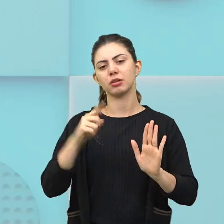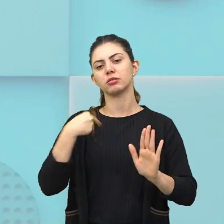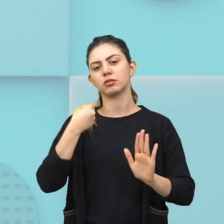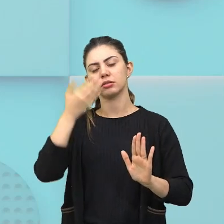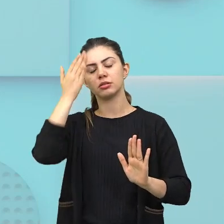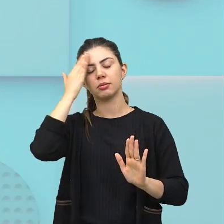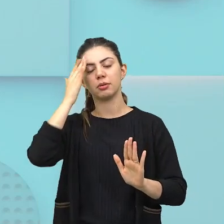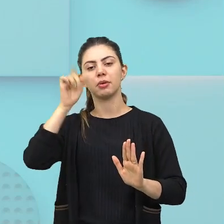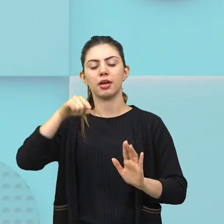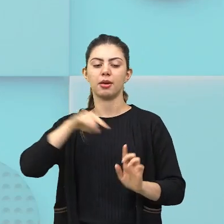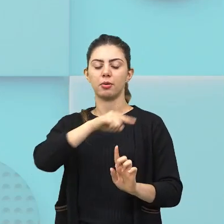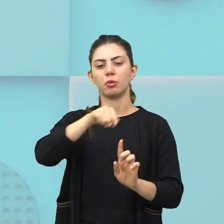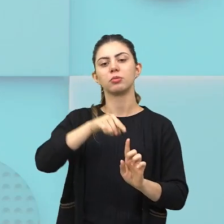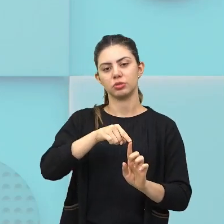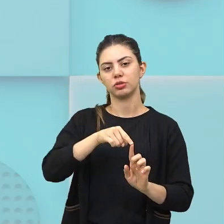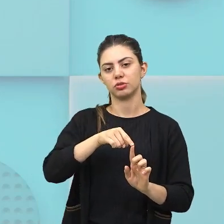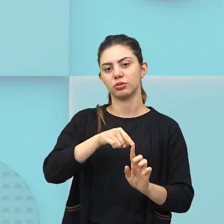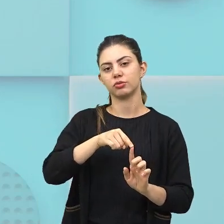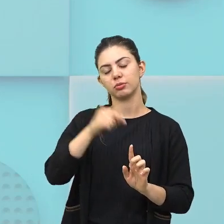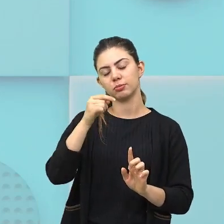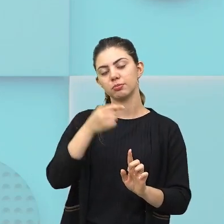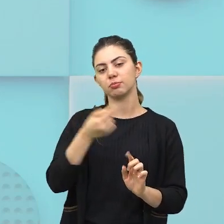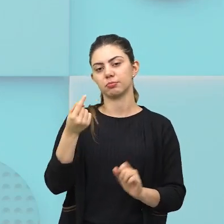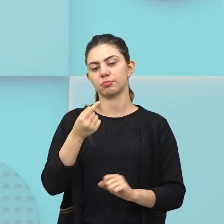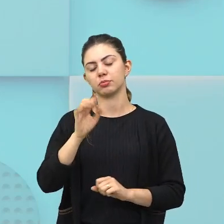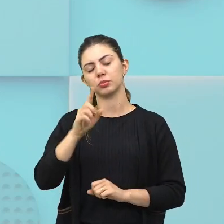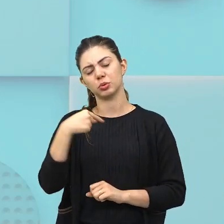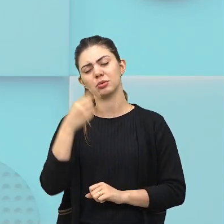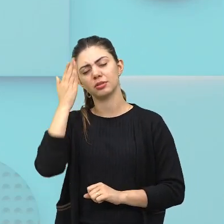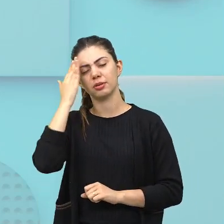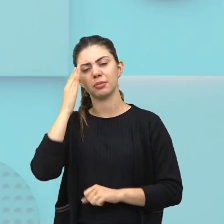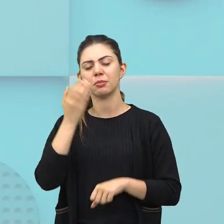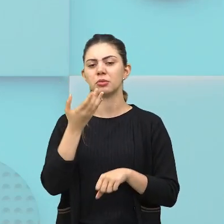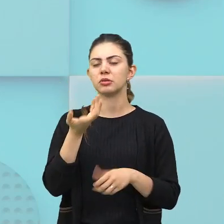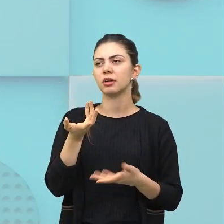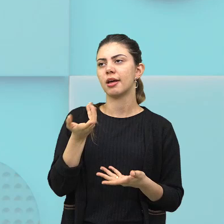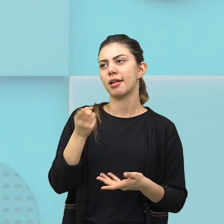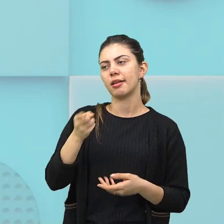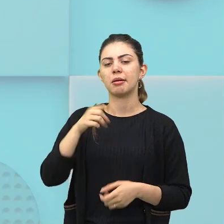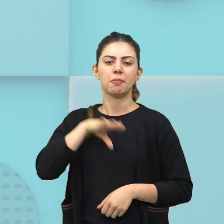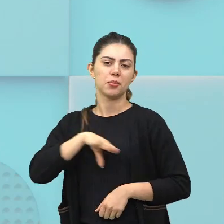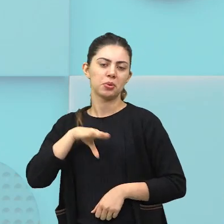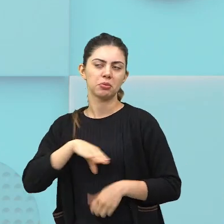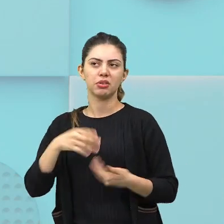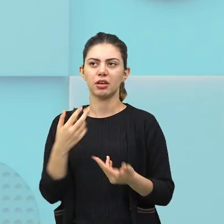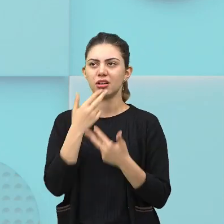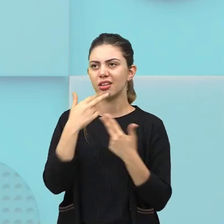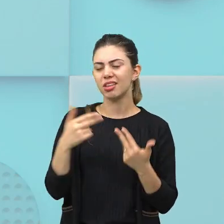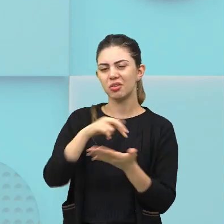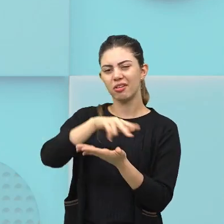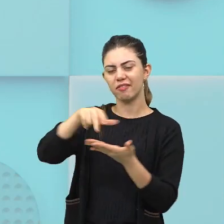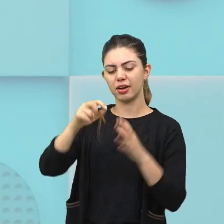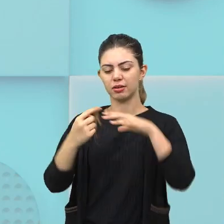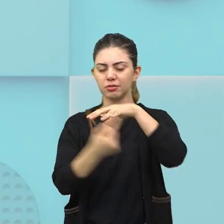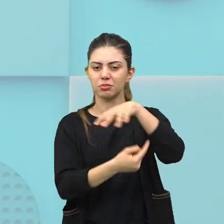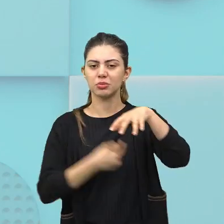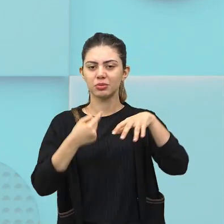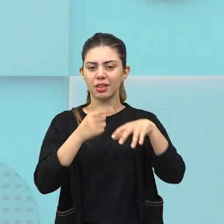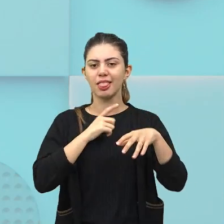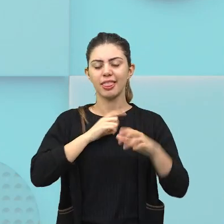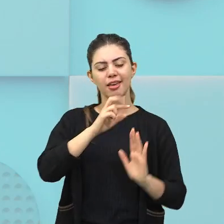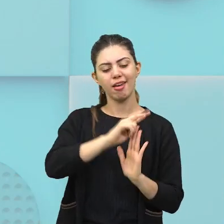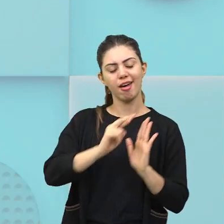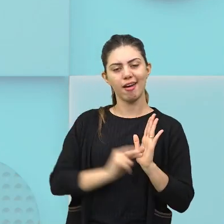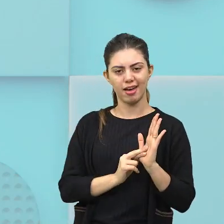o objetivo primeiro. A gente sabe também que a língua portuguesa e outros idiomas ao redor do mundo possuem normas para que não vire